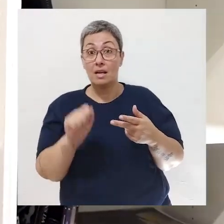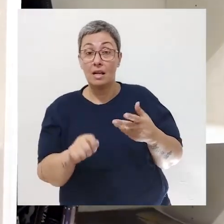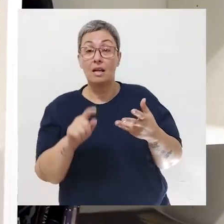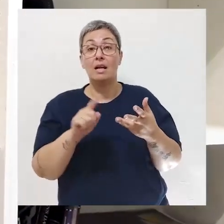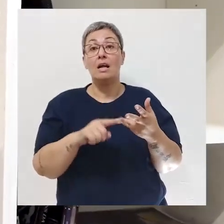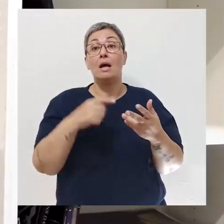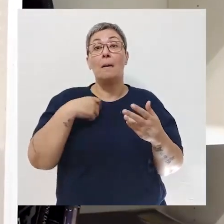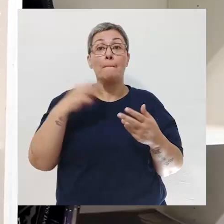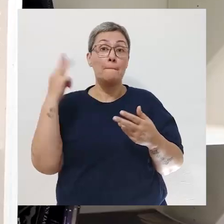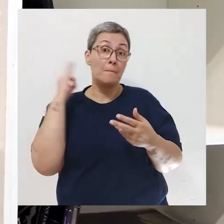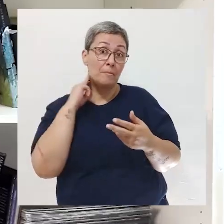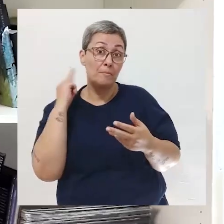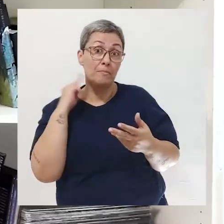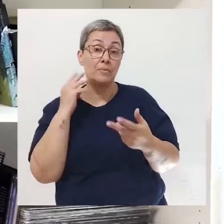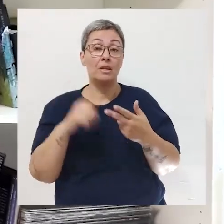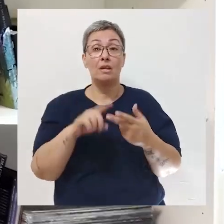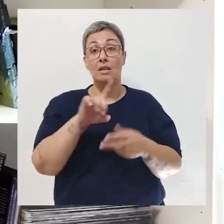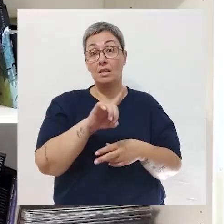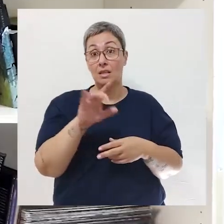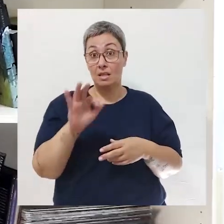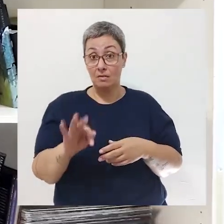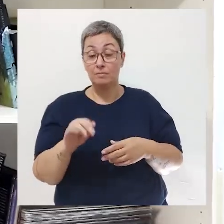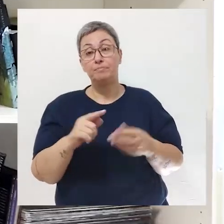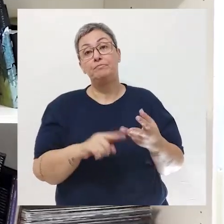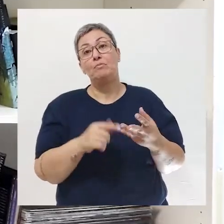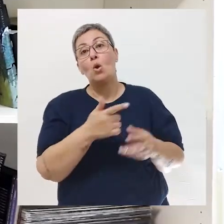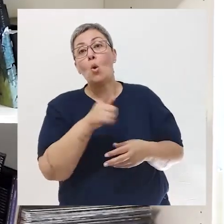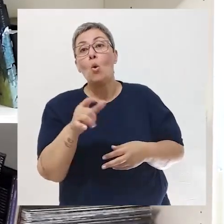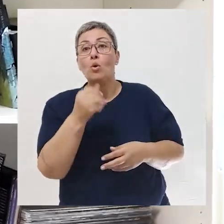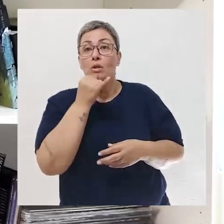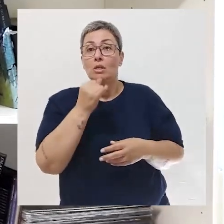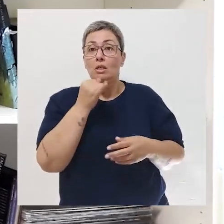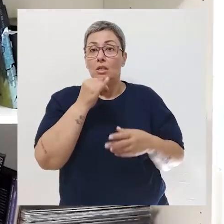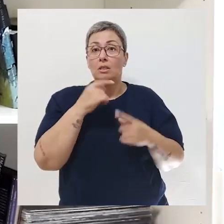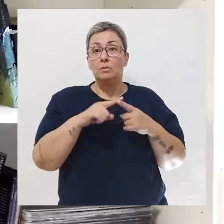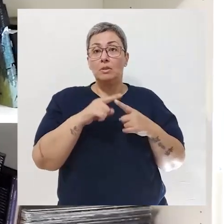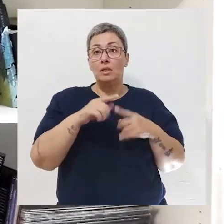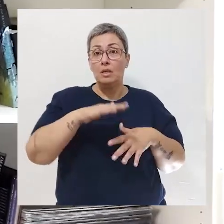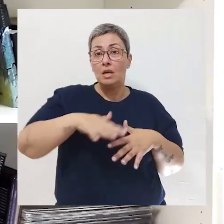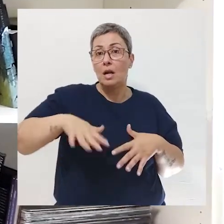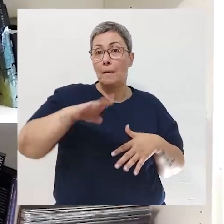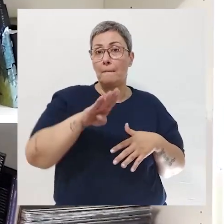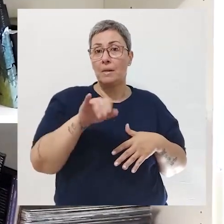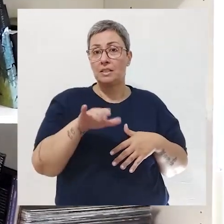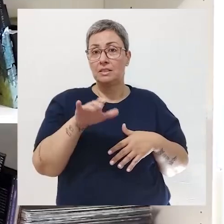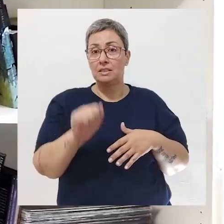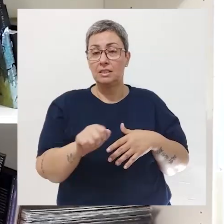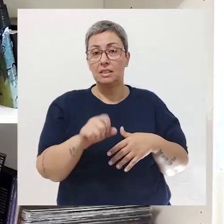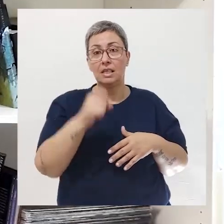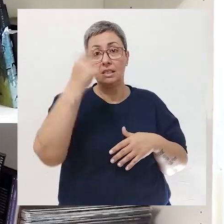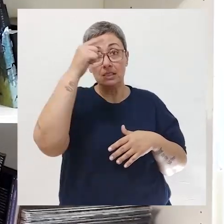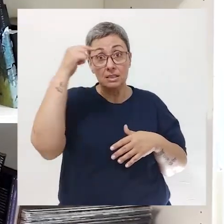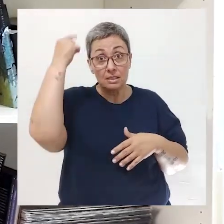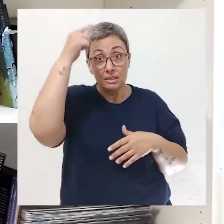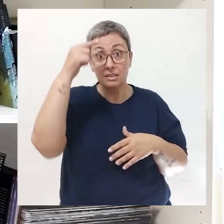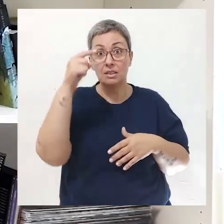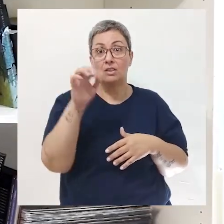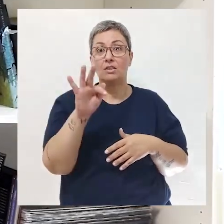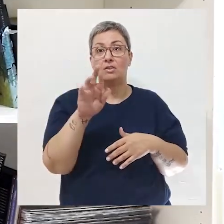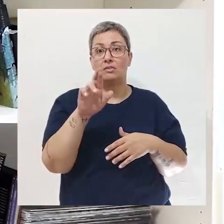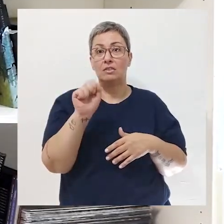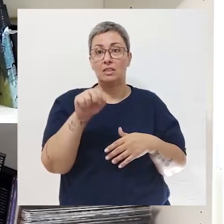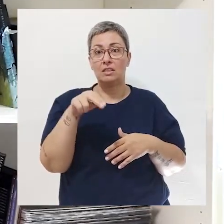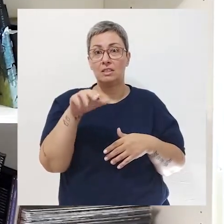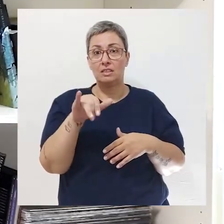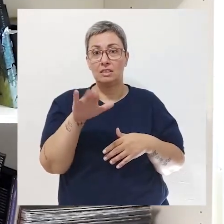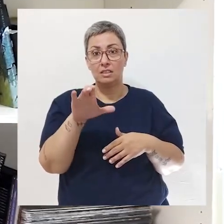e Distrito Federal. Um outro exemplo é a Bacia do São Francisco. É outra bacia localizada